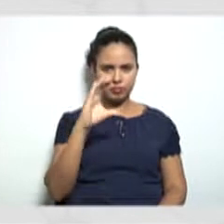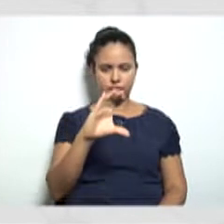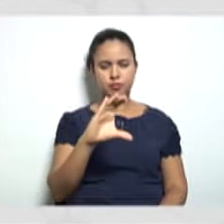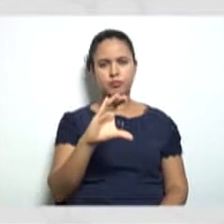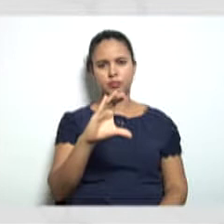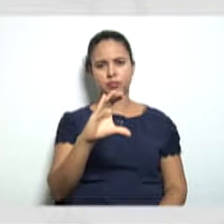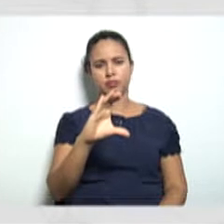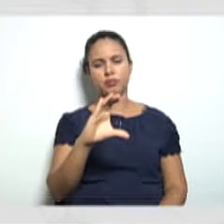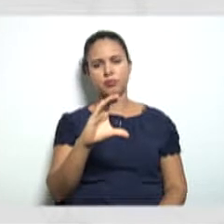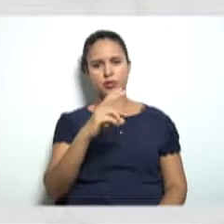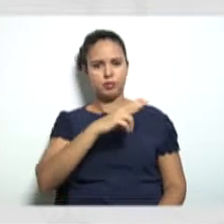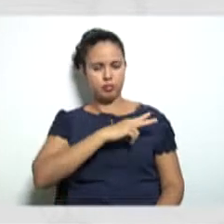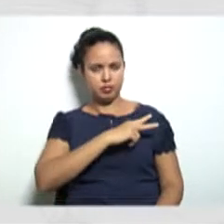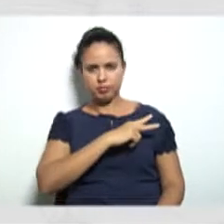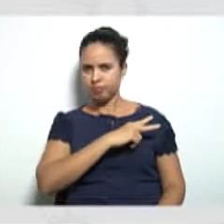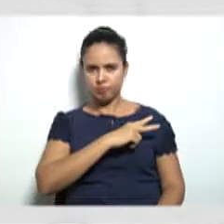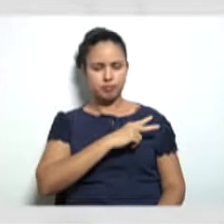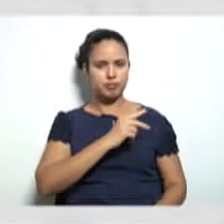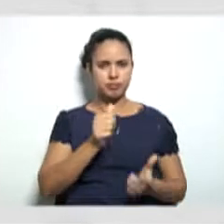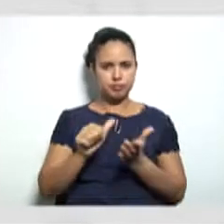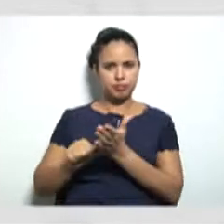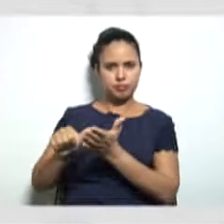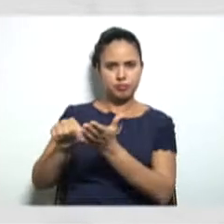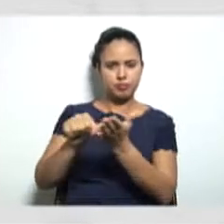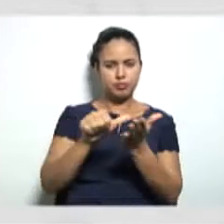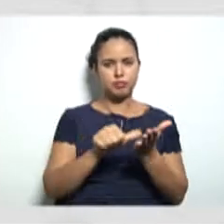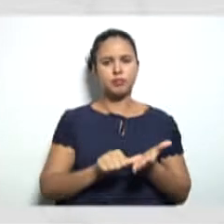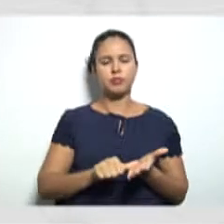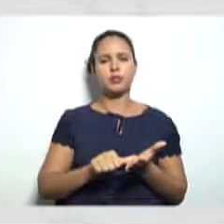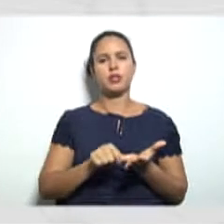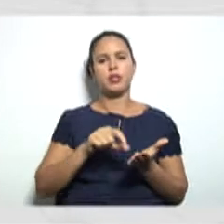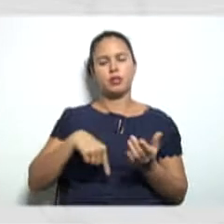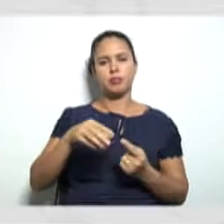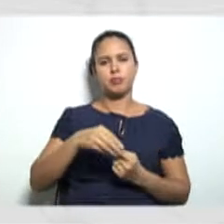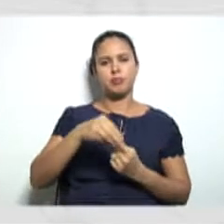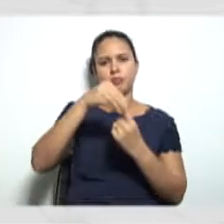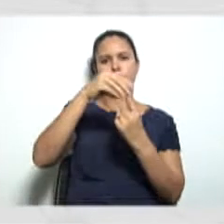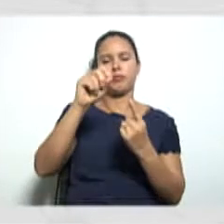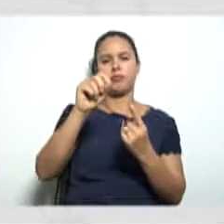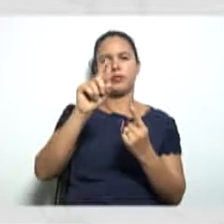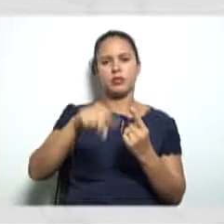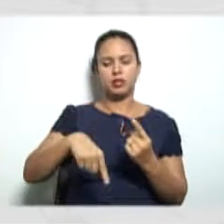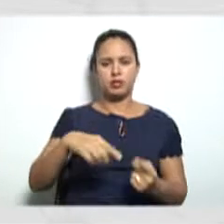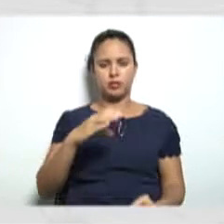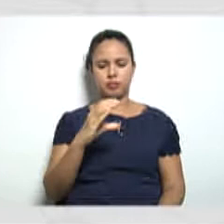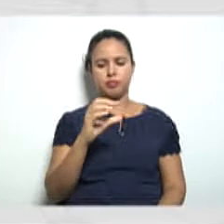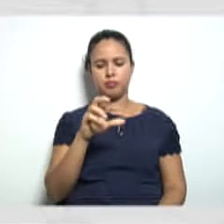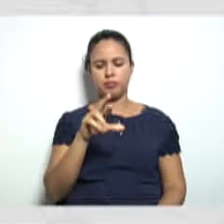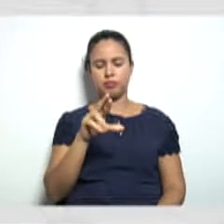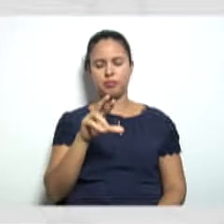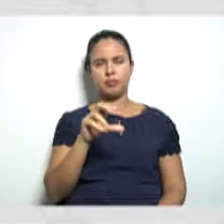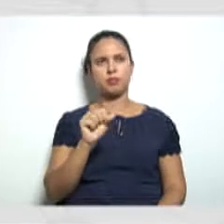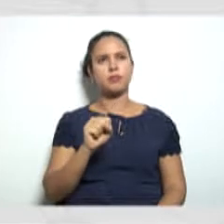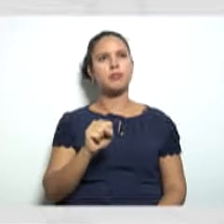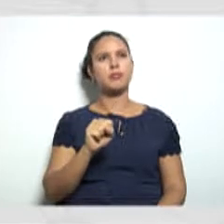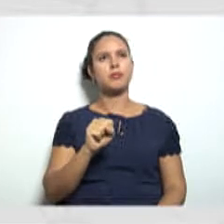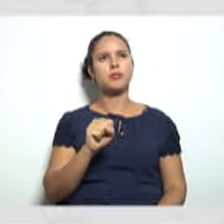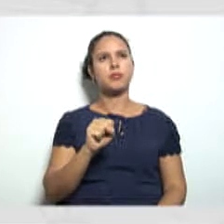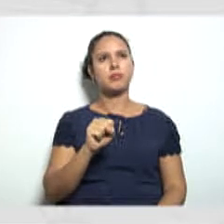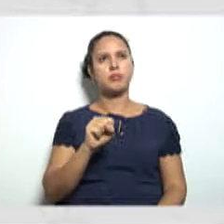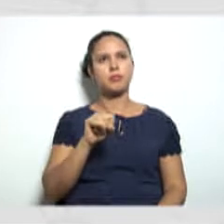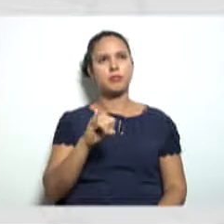cooperado. Destas, as que possuem maior destaque e abrangência no país são a rede Sicredi e a rede